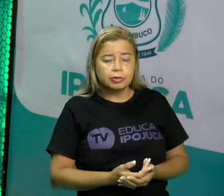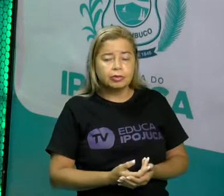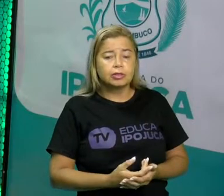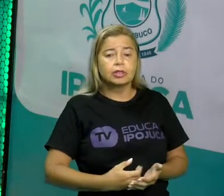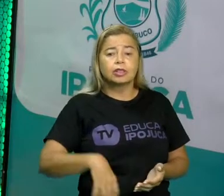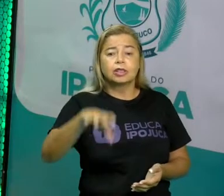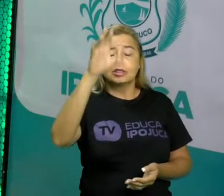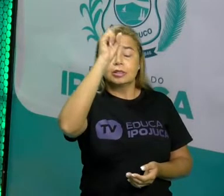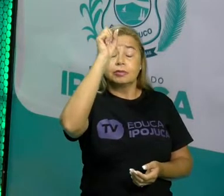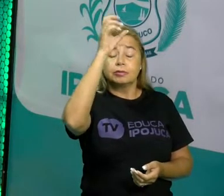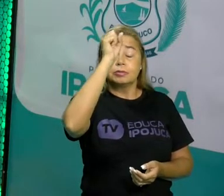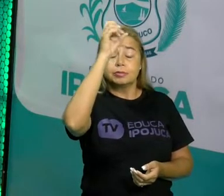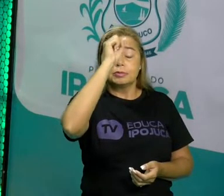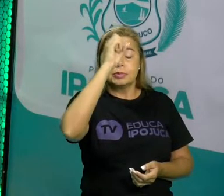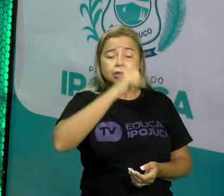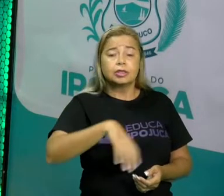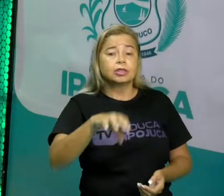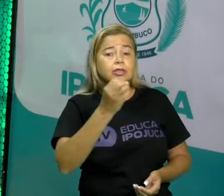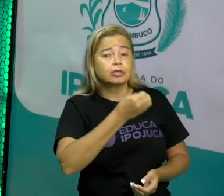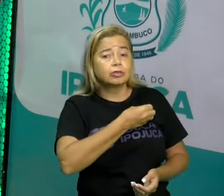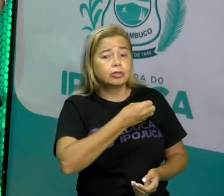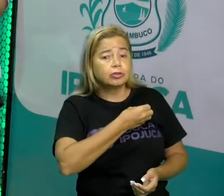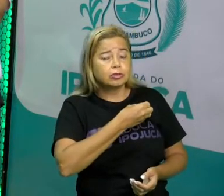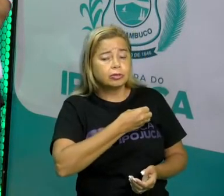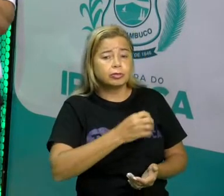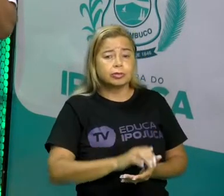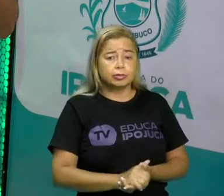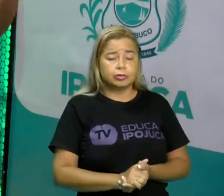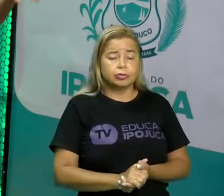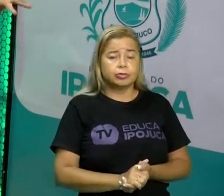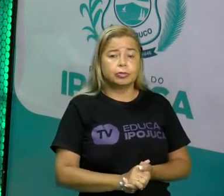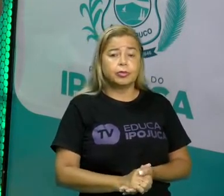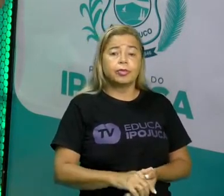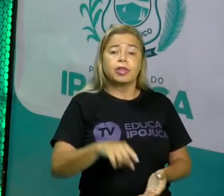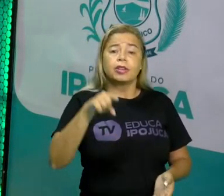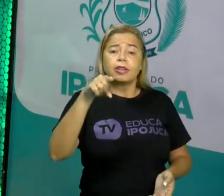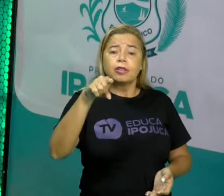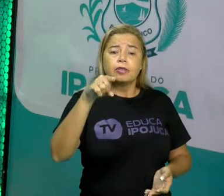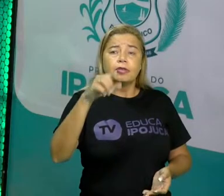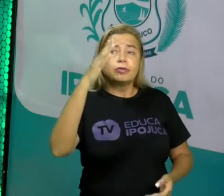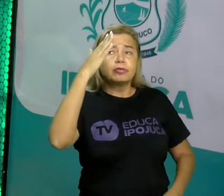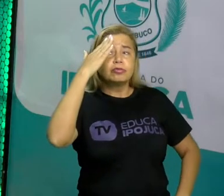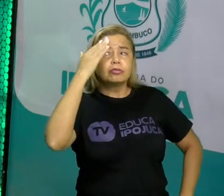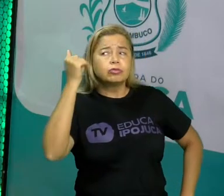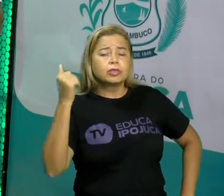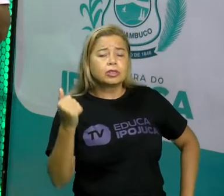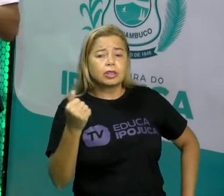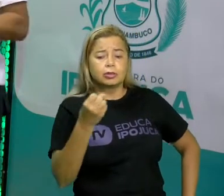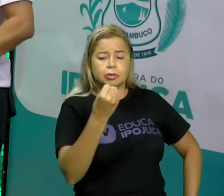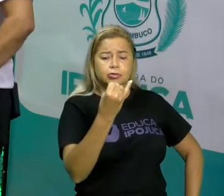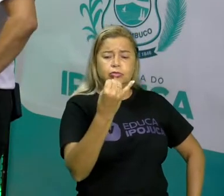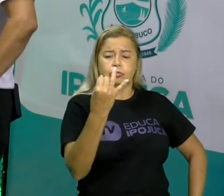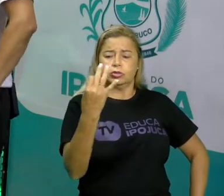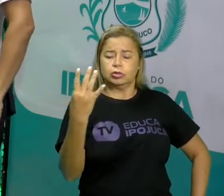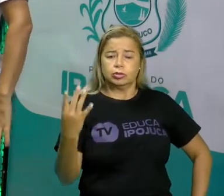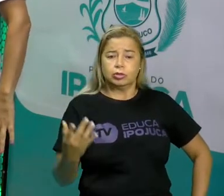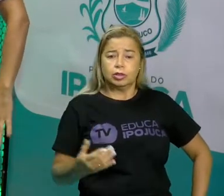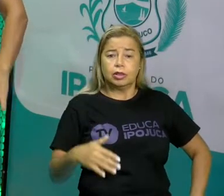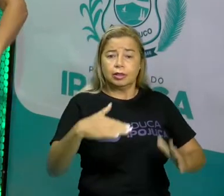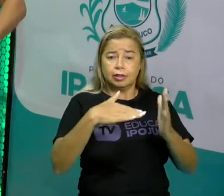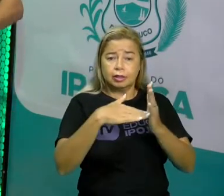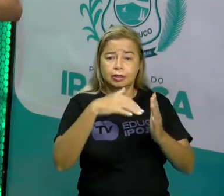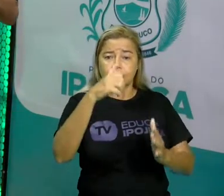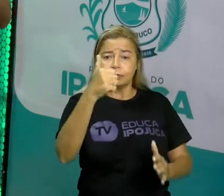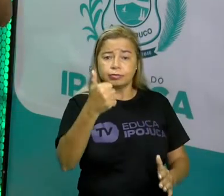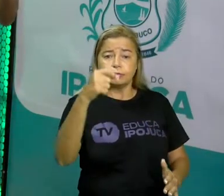Vamos entender os números. Se eu sei contar até 1.000, eu vou saber fazer uma reta